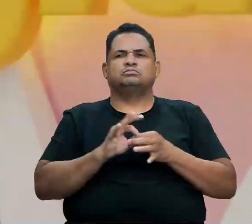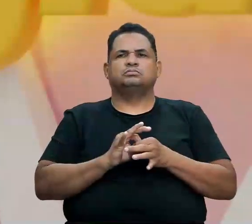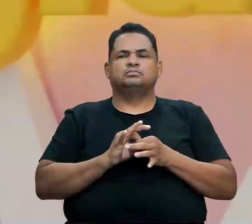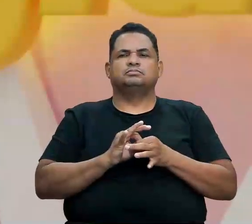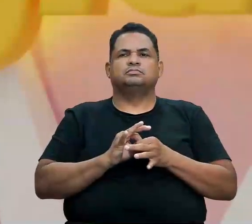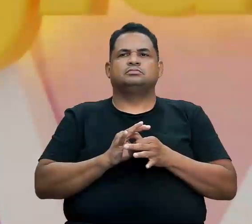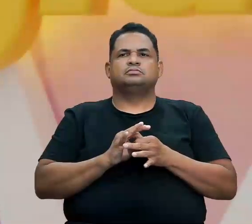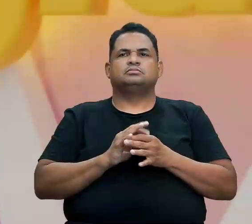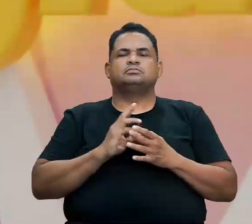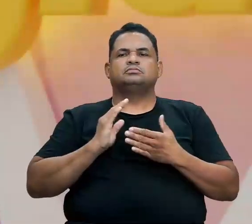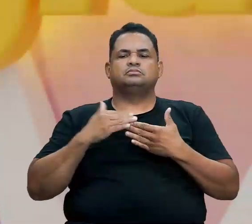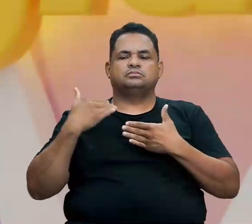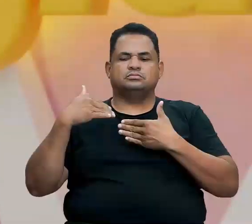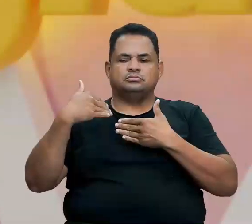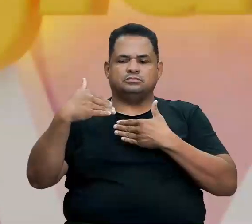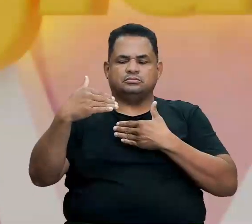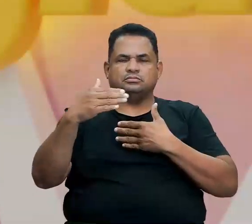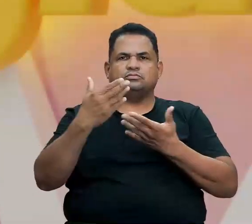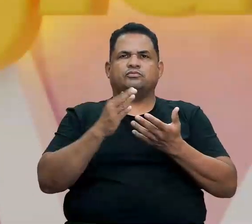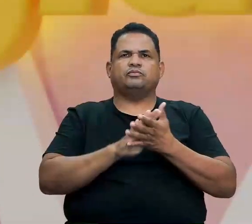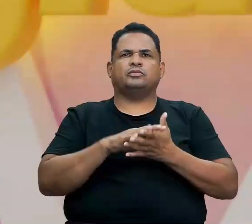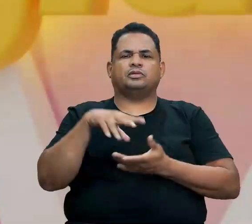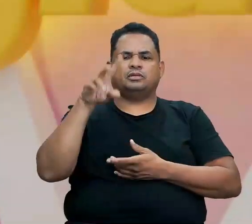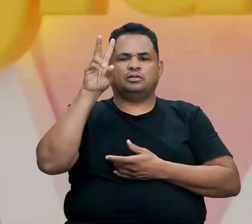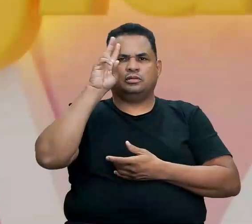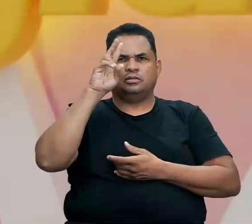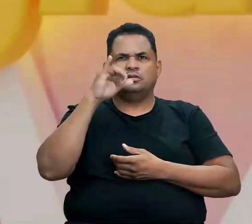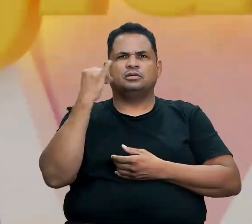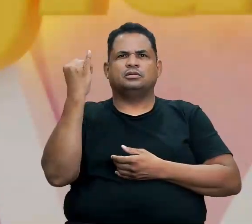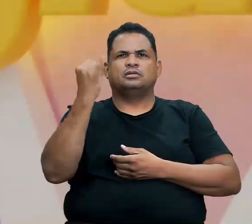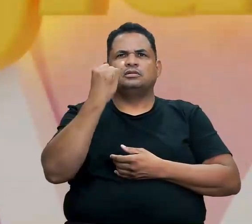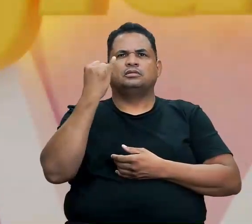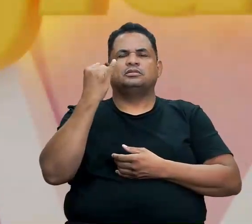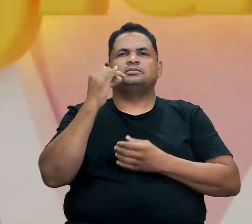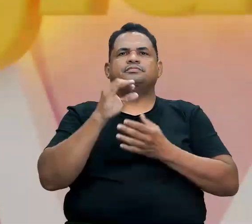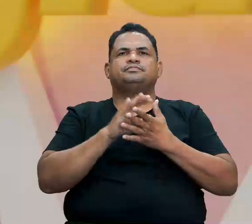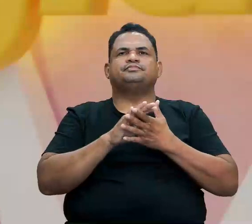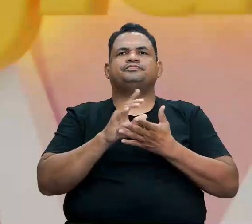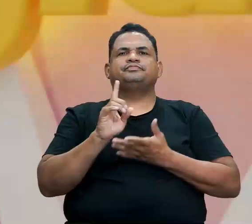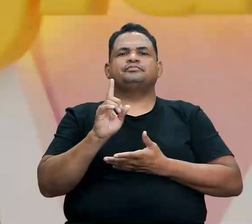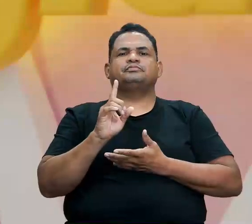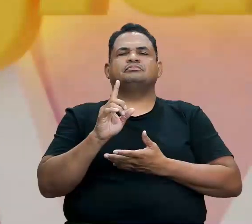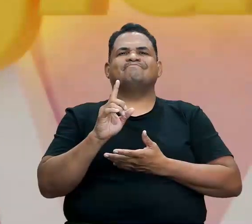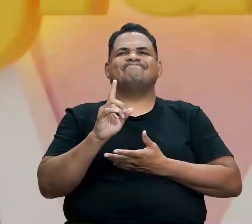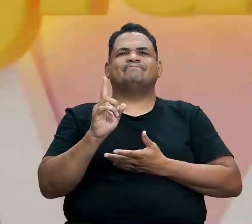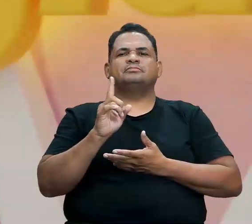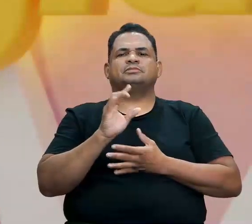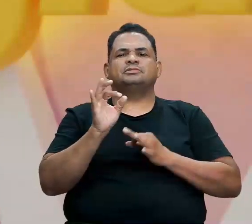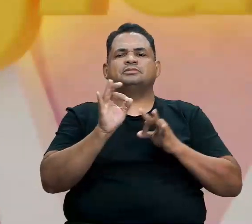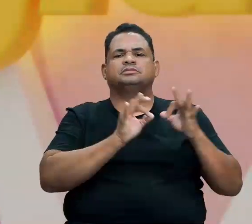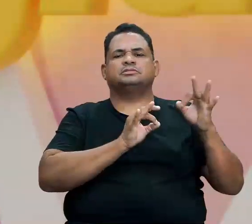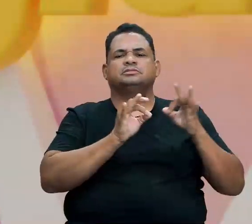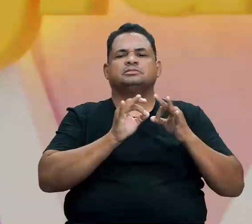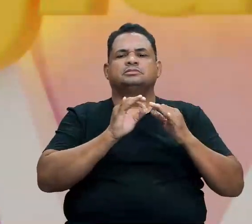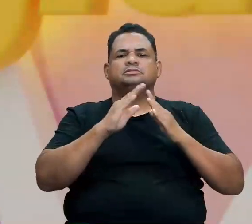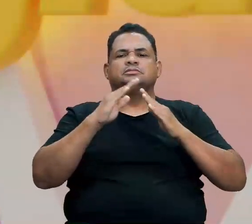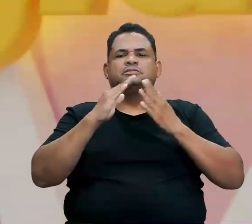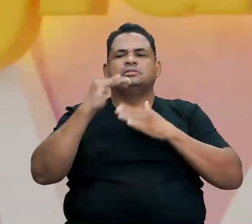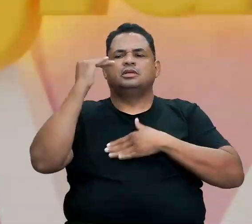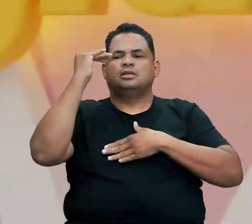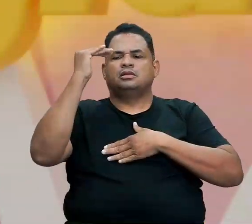de um processo histórico, e é importante a gente entender isso para que a gente não estabeleça uma hierarquia